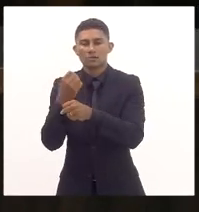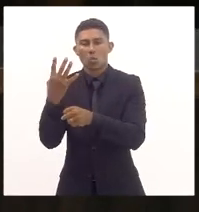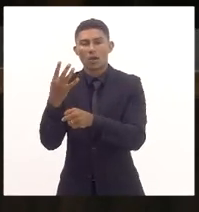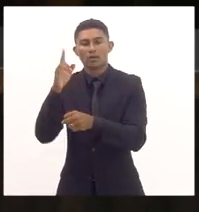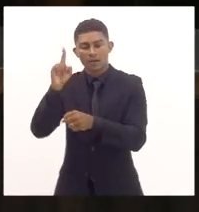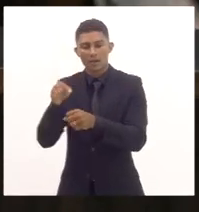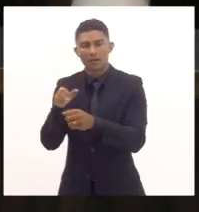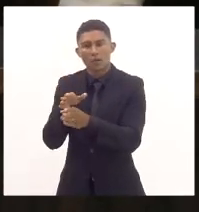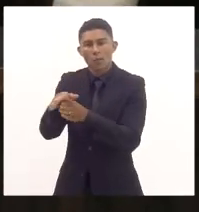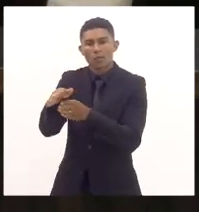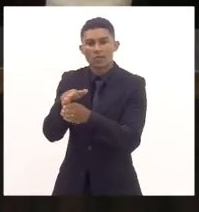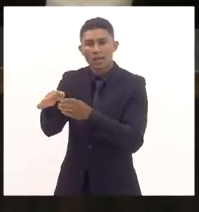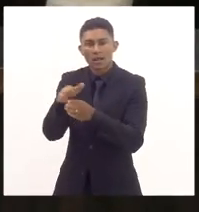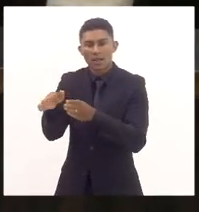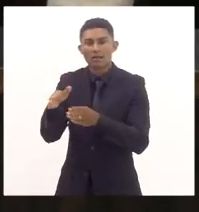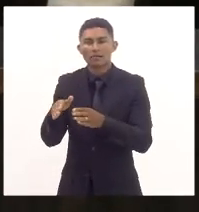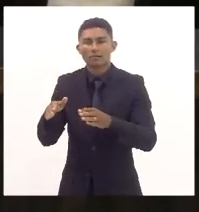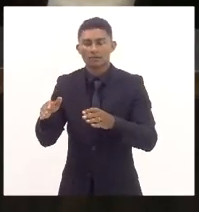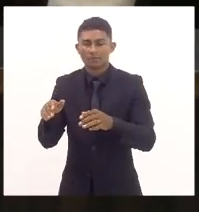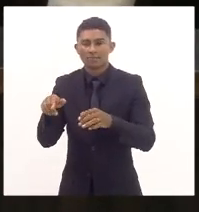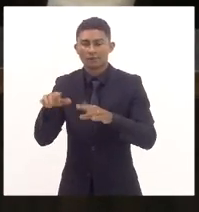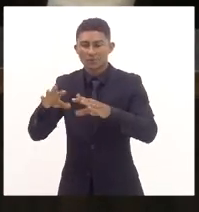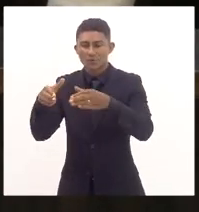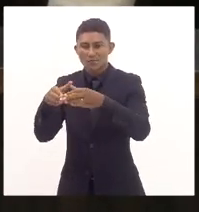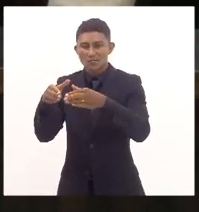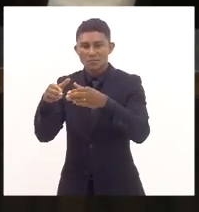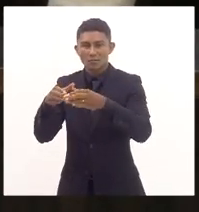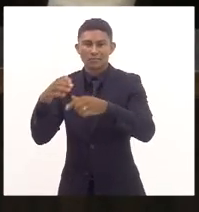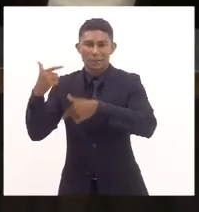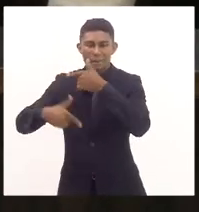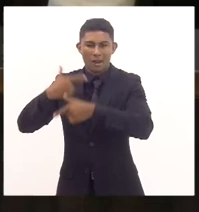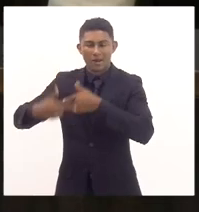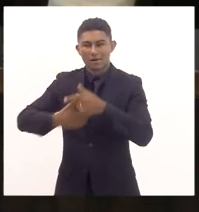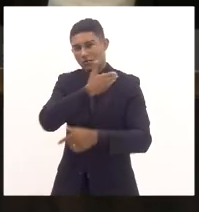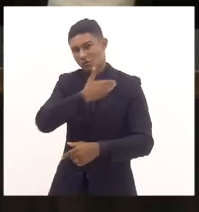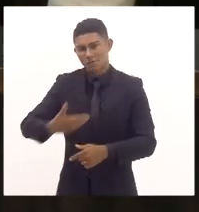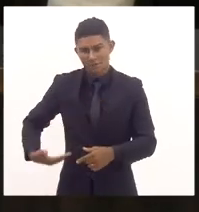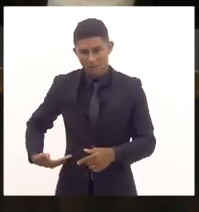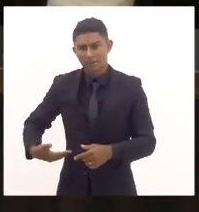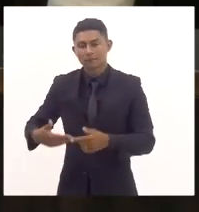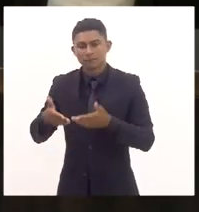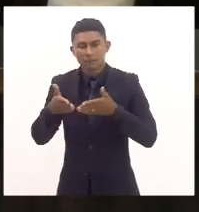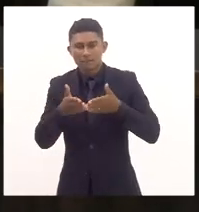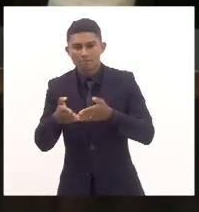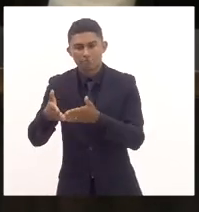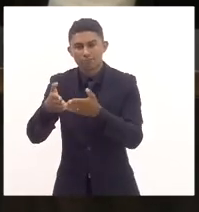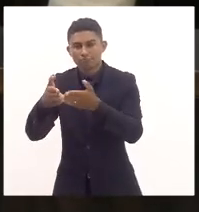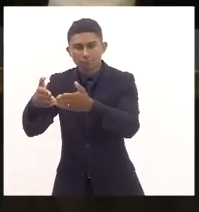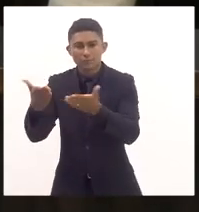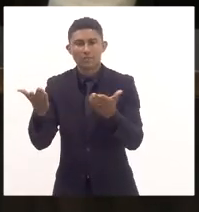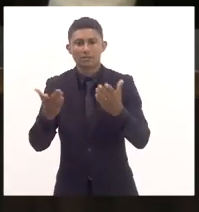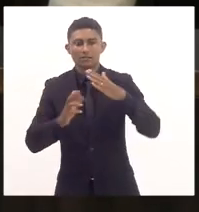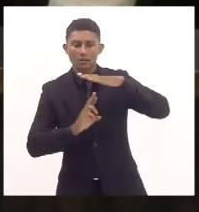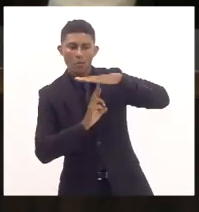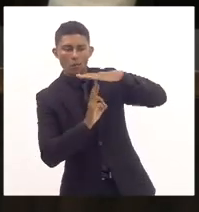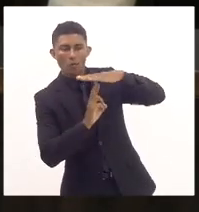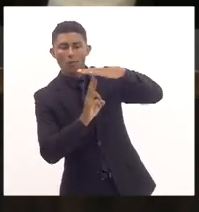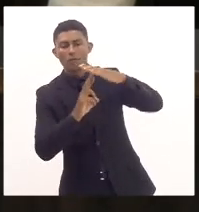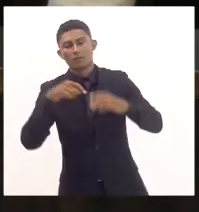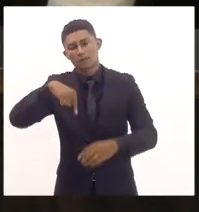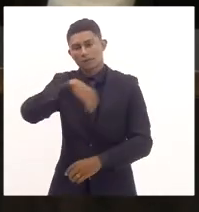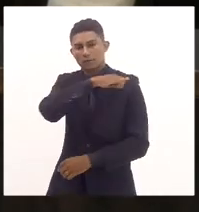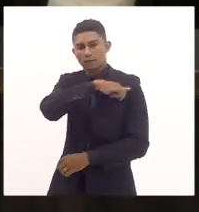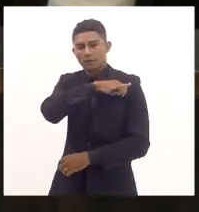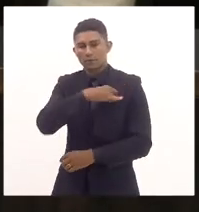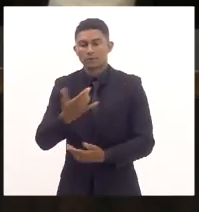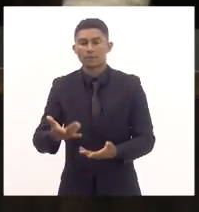Conselheiro da agência reguladora de serviços públicos concedidos de transportes aquaviários Ferroviários metroviários e rodoviário do Estado do Rio